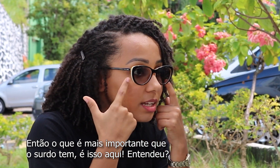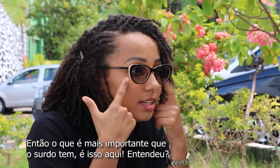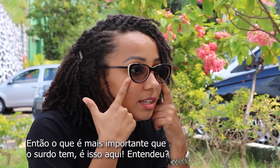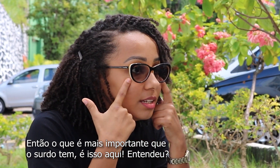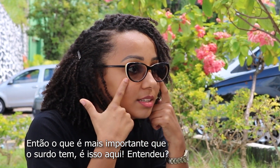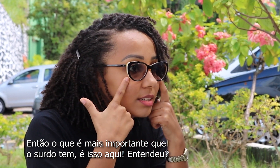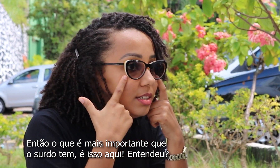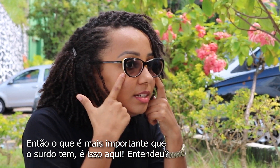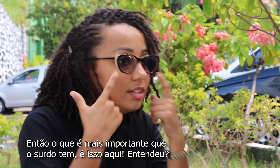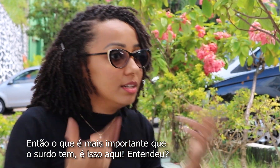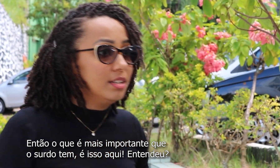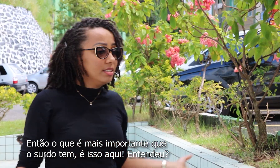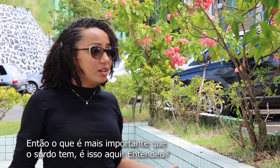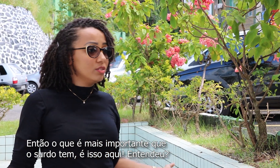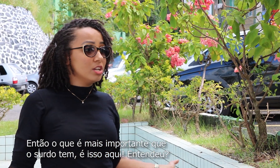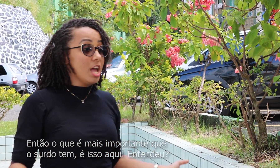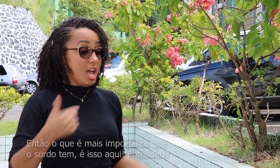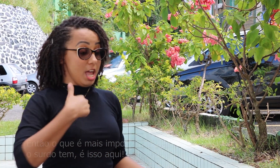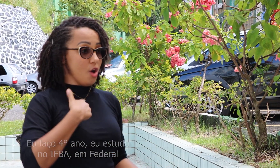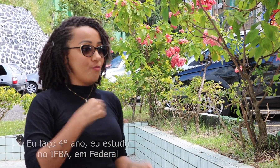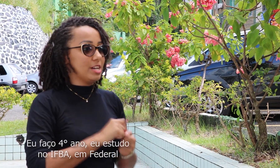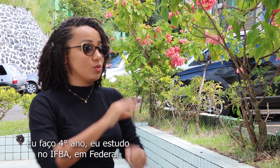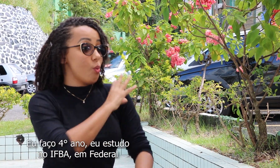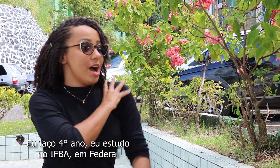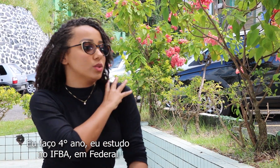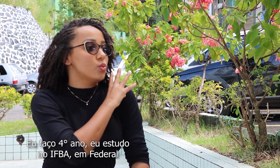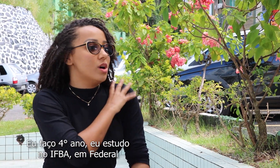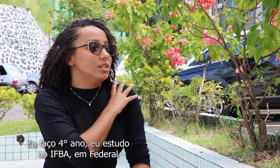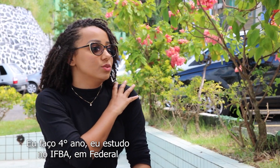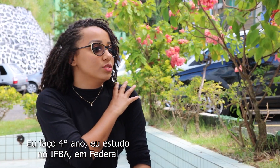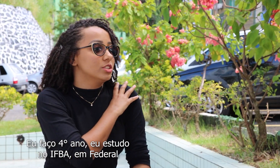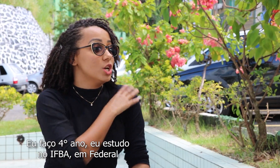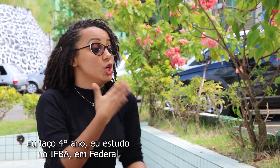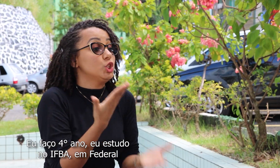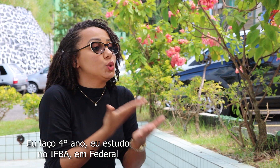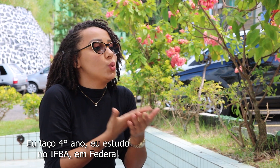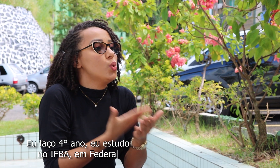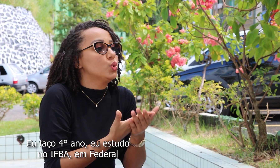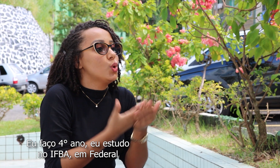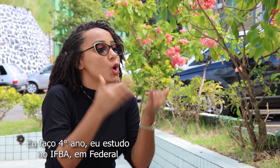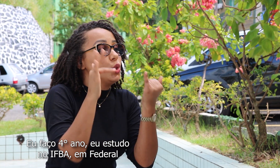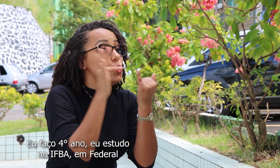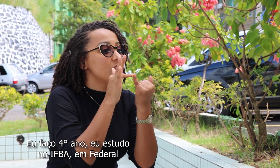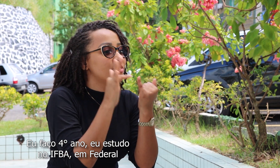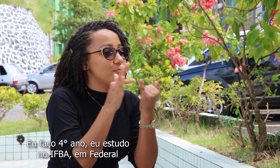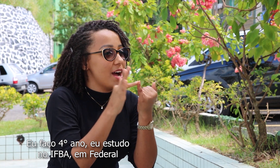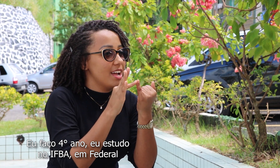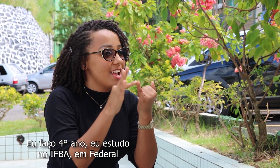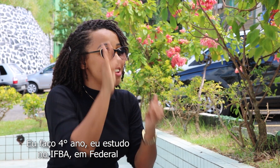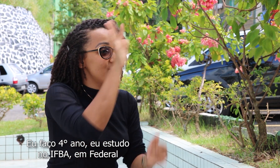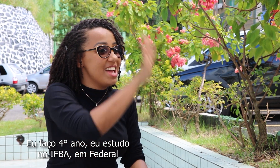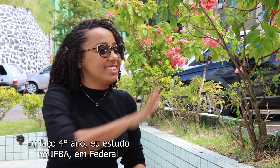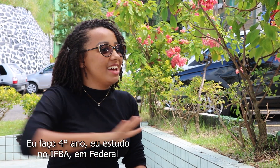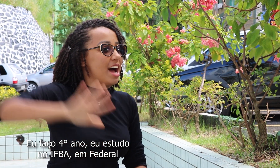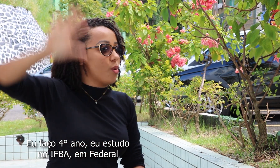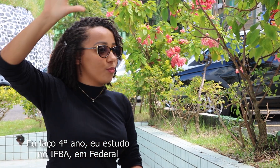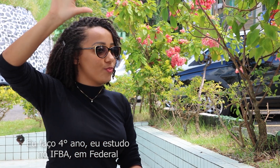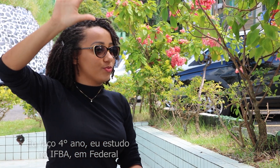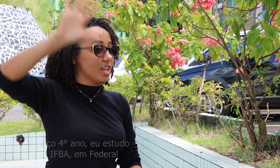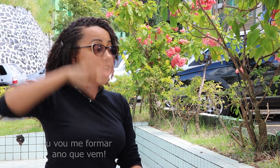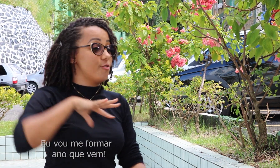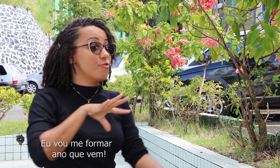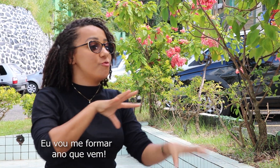é isso aqui. Então, eu faço 4 anos. Eu estudo no IFBA, em